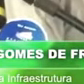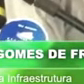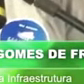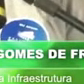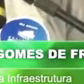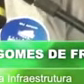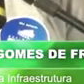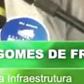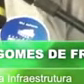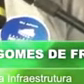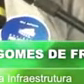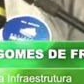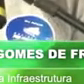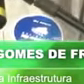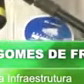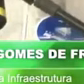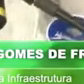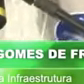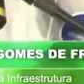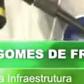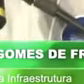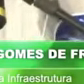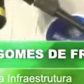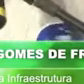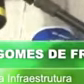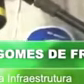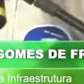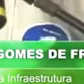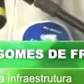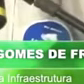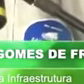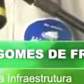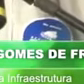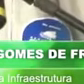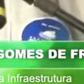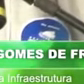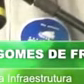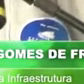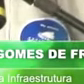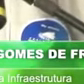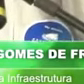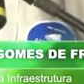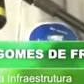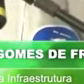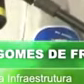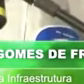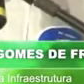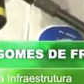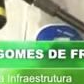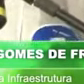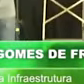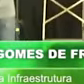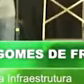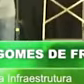competição bom então se nós não formos eficientes a gente vai ficar para